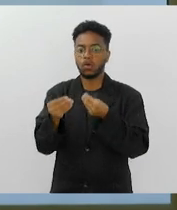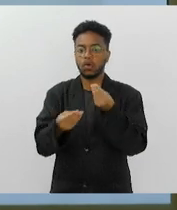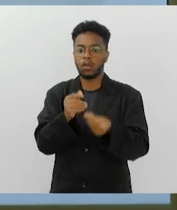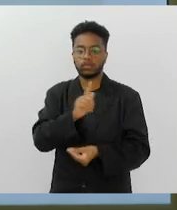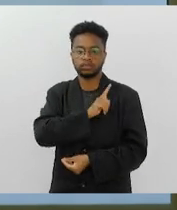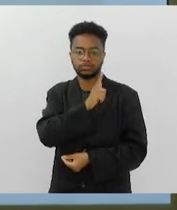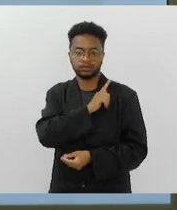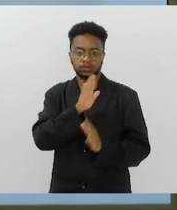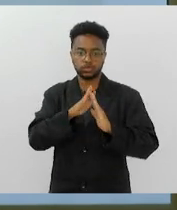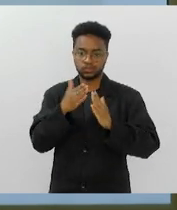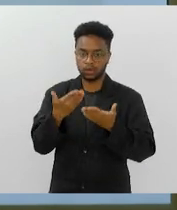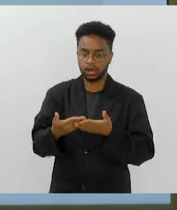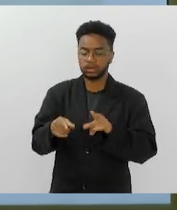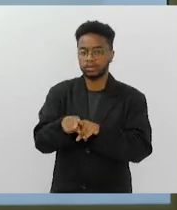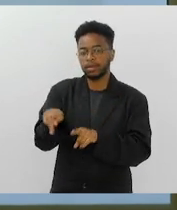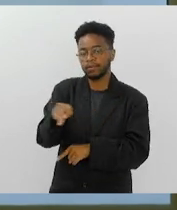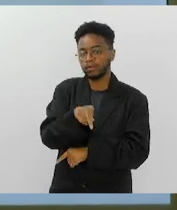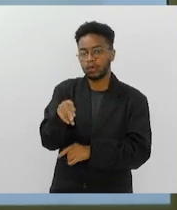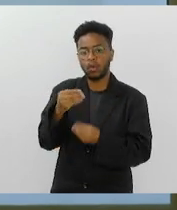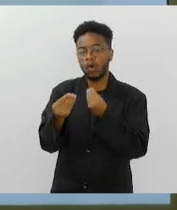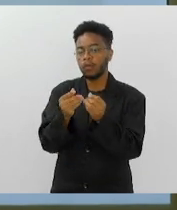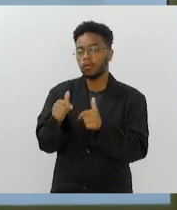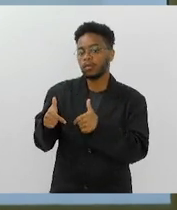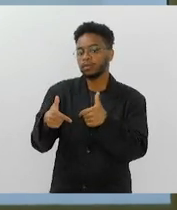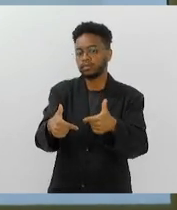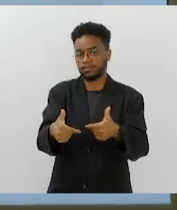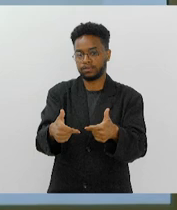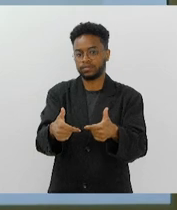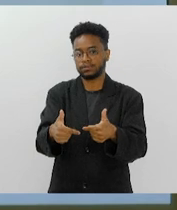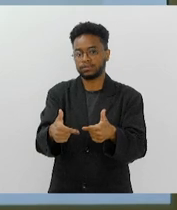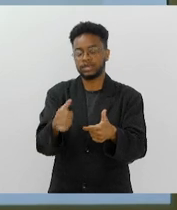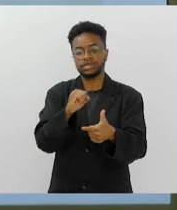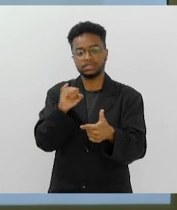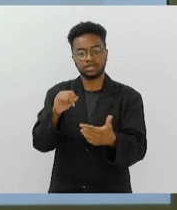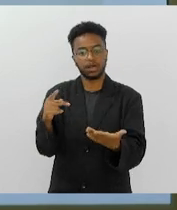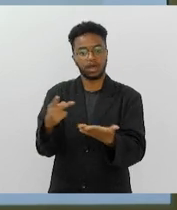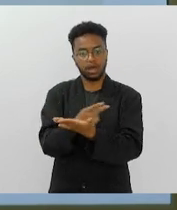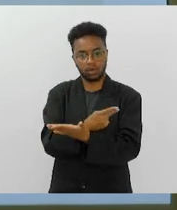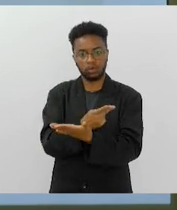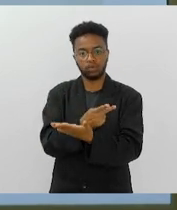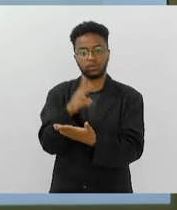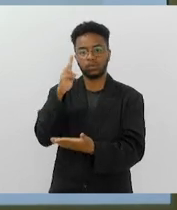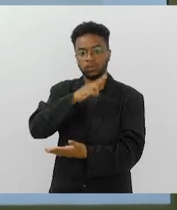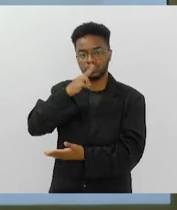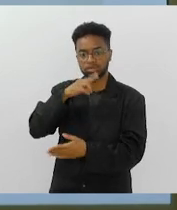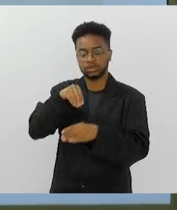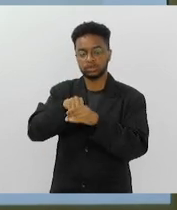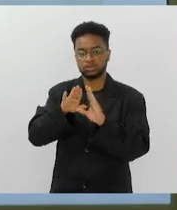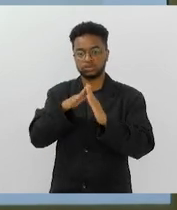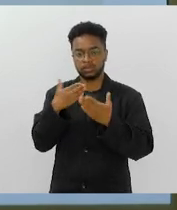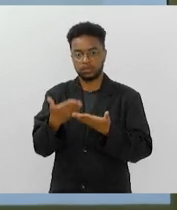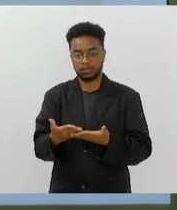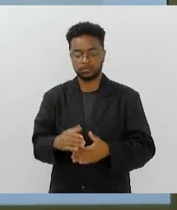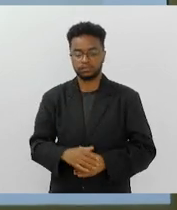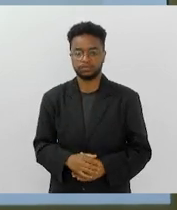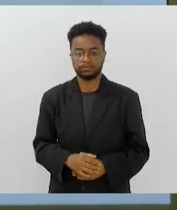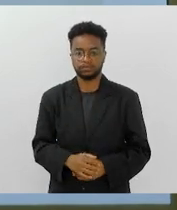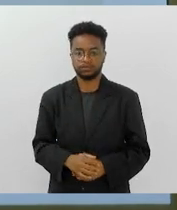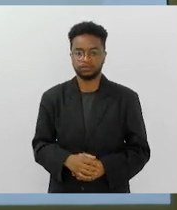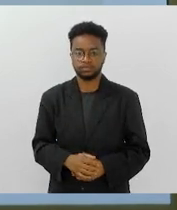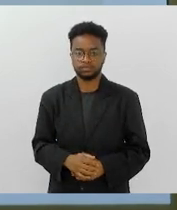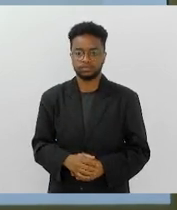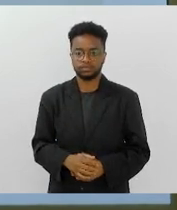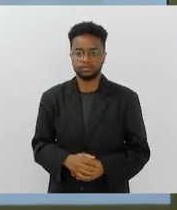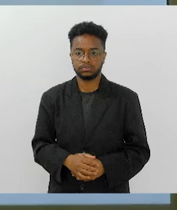os professores, eles podem estar reagindo diante de uma situação de urgência e emergência, né? Uma outra iniciativa